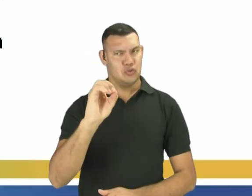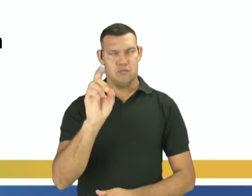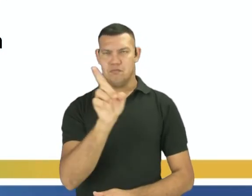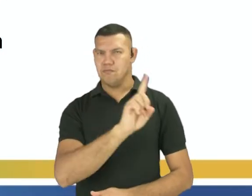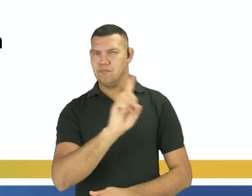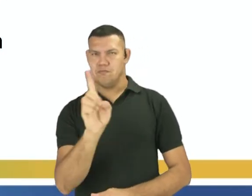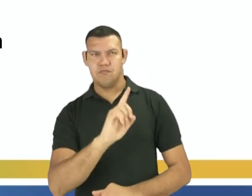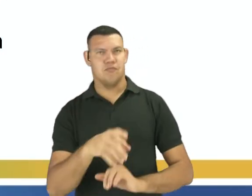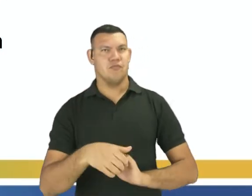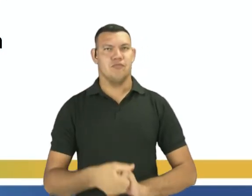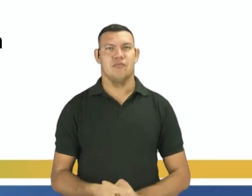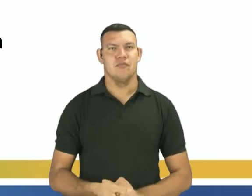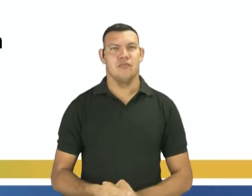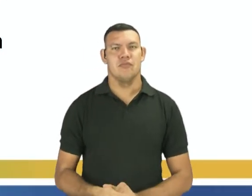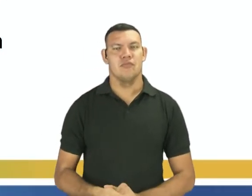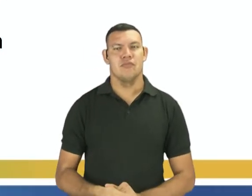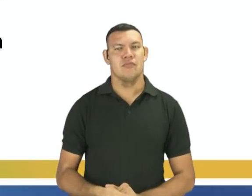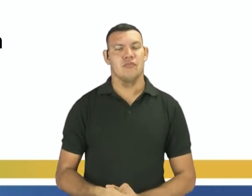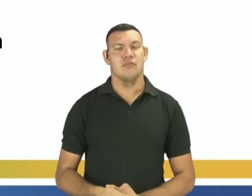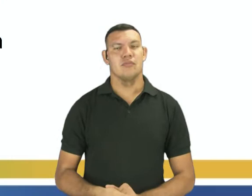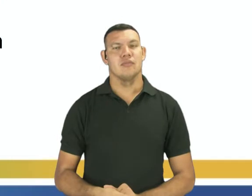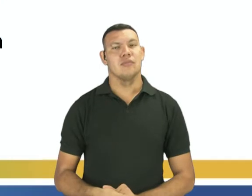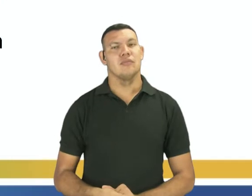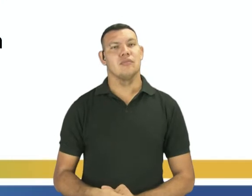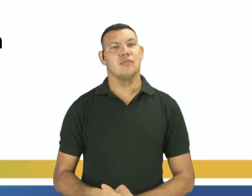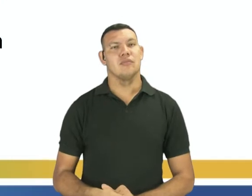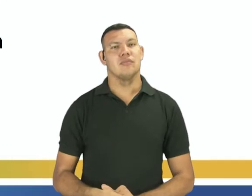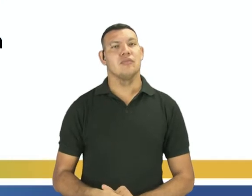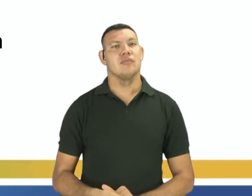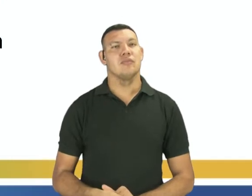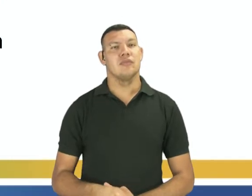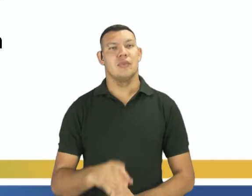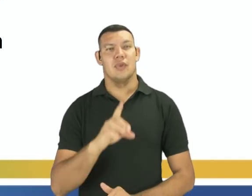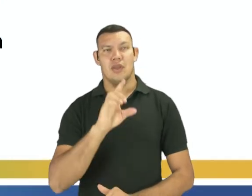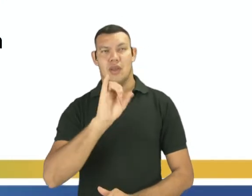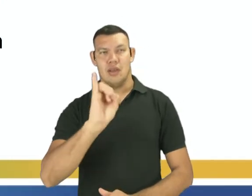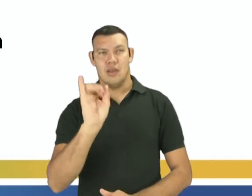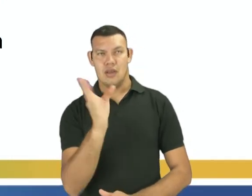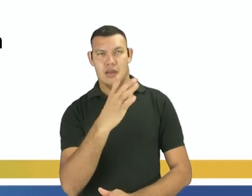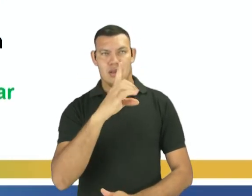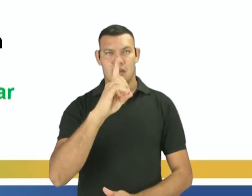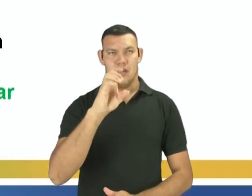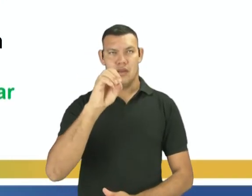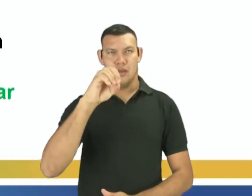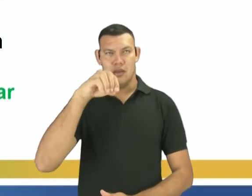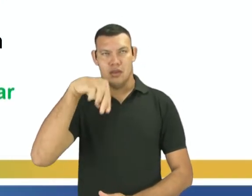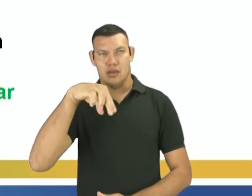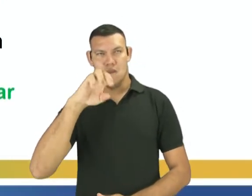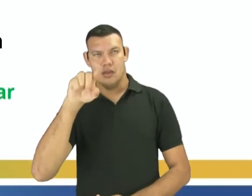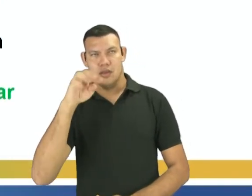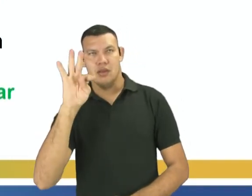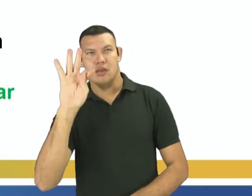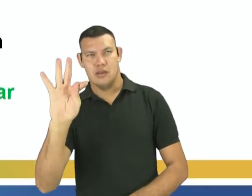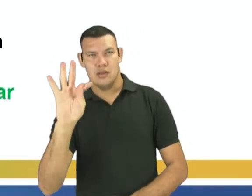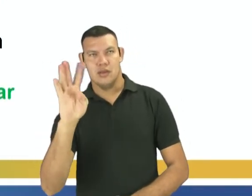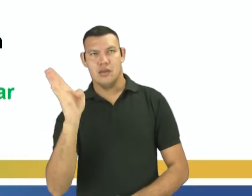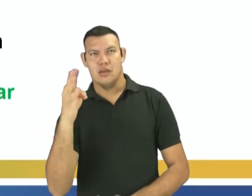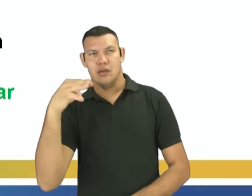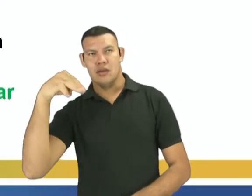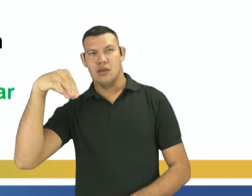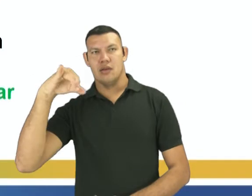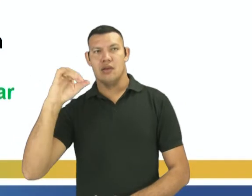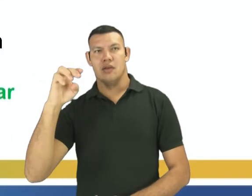I don't mind to stay up late. Não, I don't mind staying up late. E mais um com o verbo